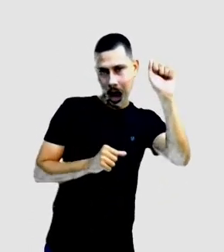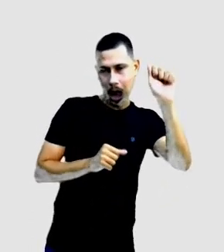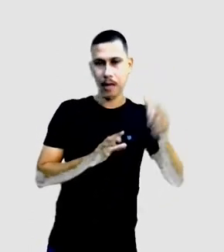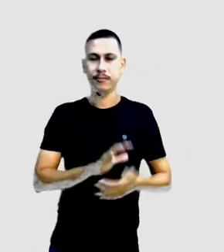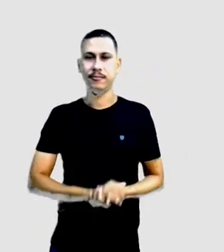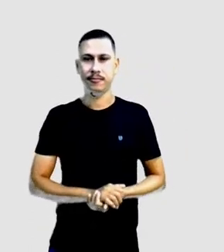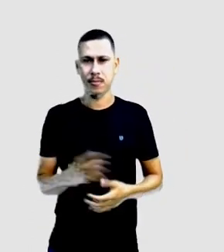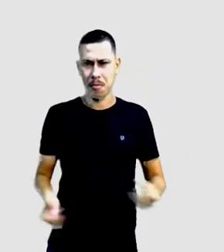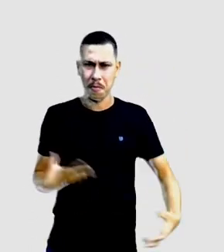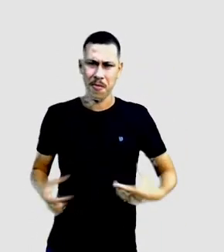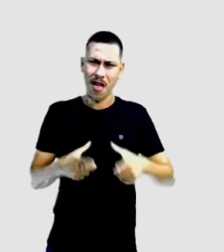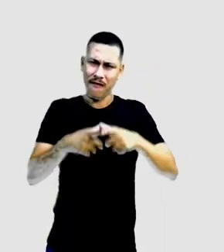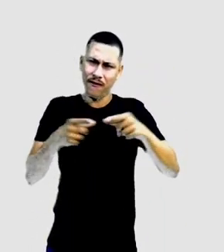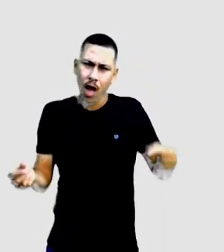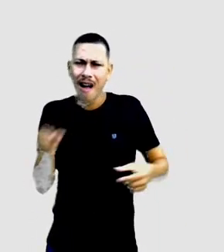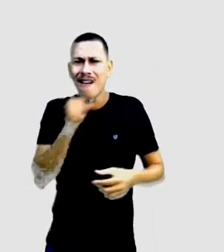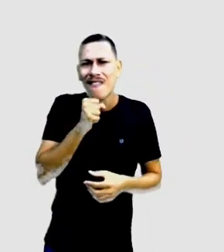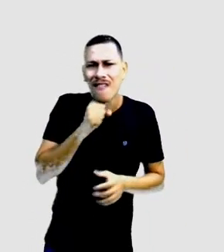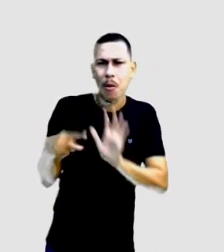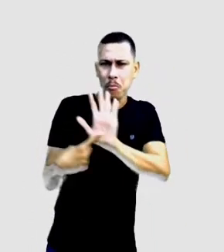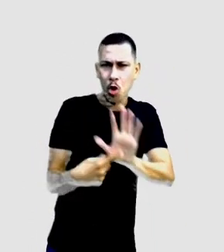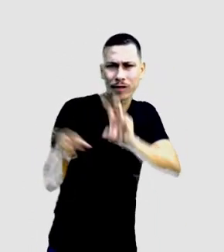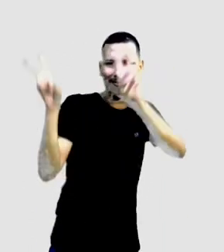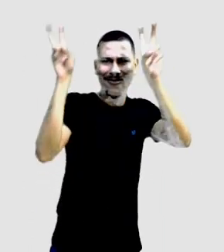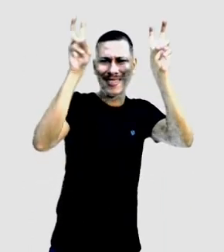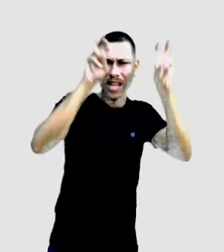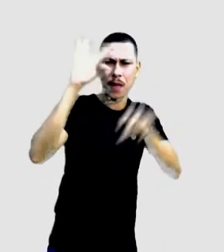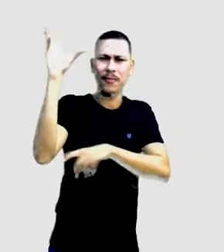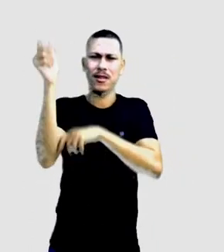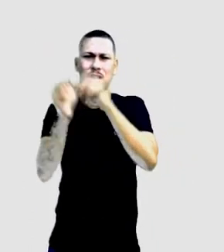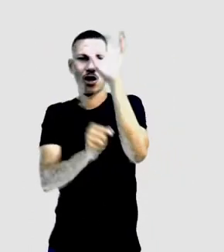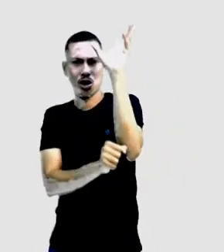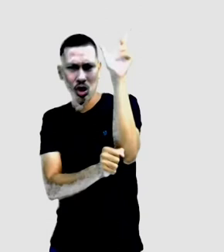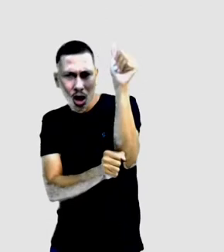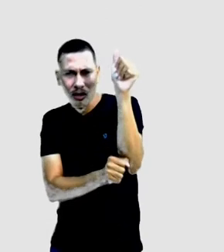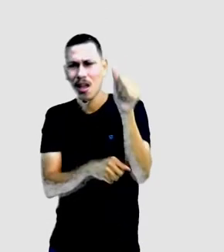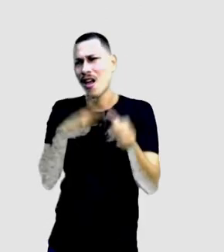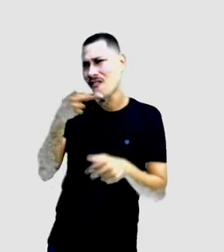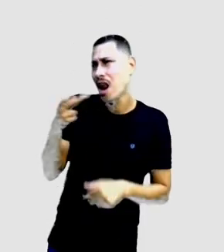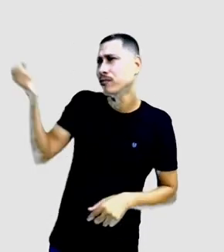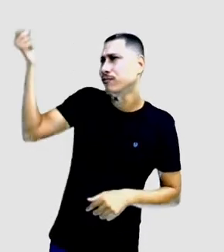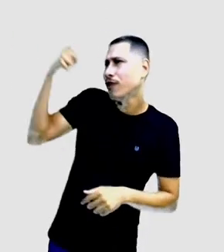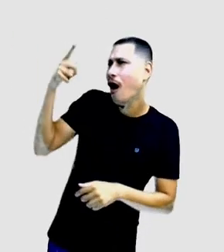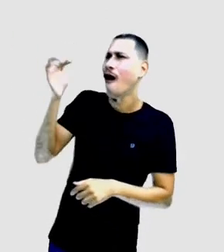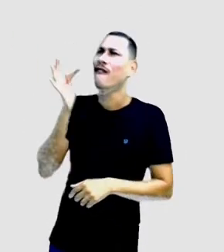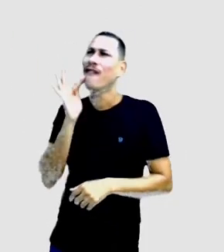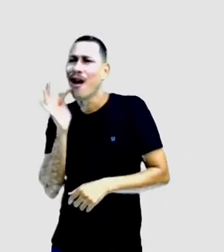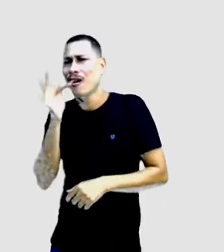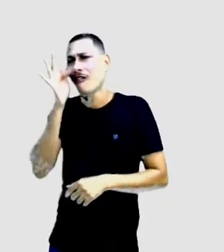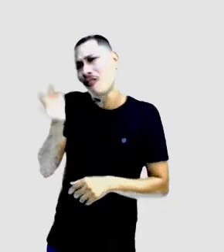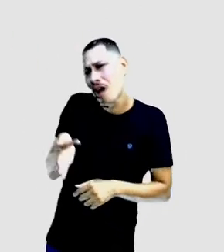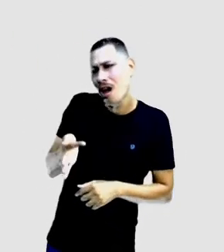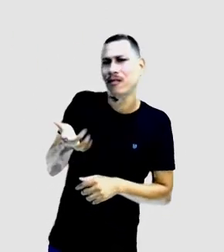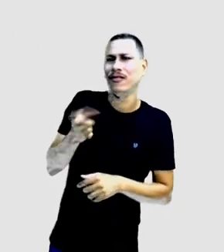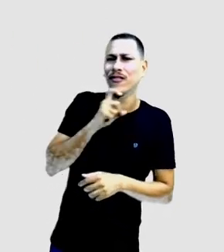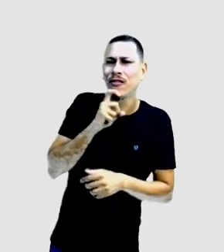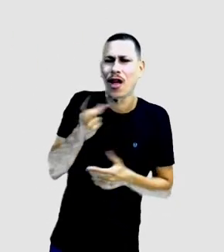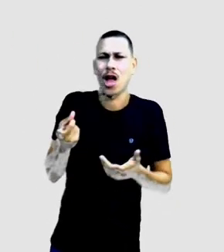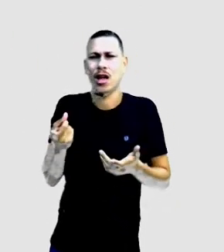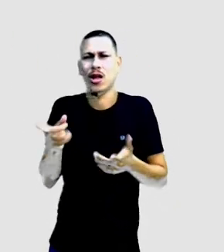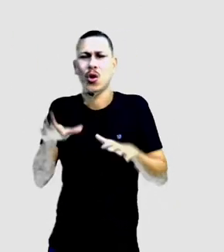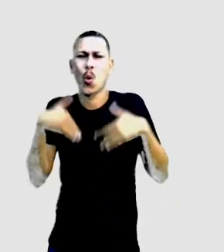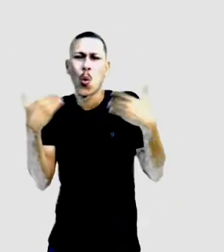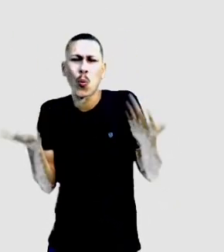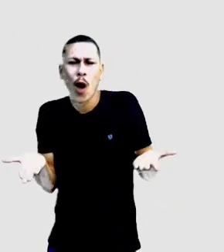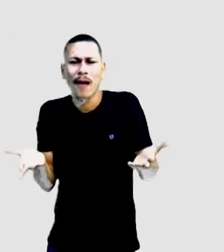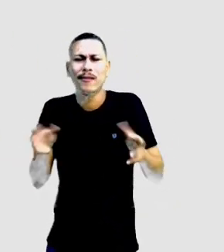tradicionais abordam geralmente temas da natureza. Considerando as estações do ano, qual a diferença